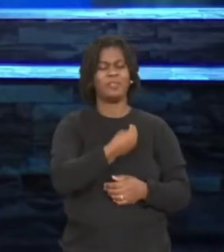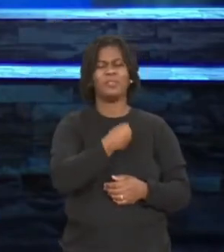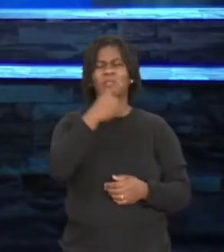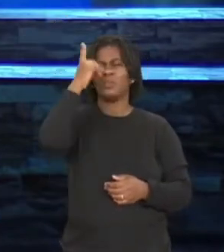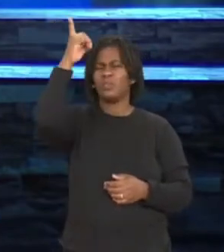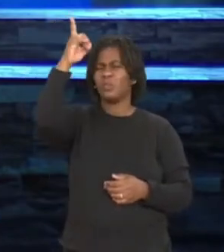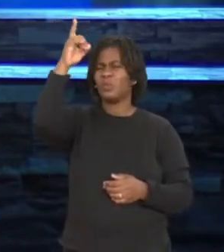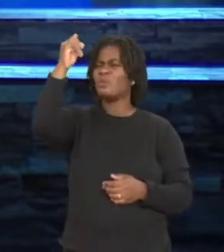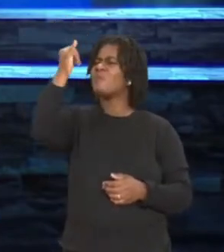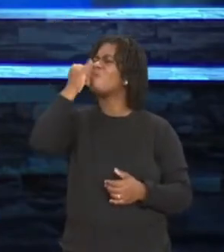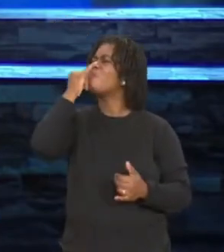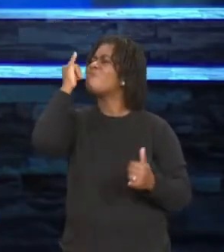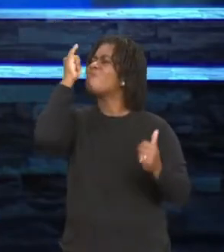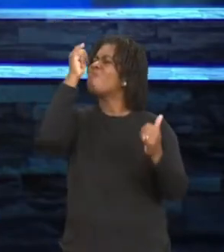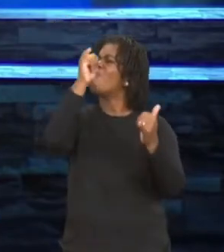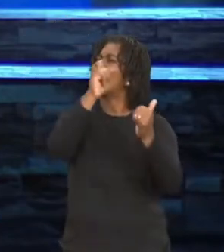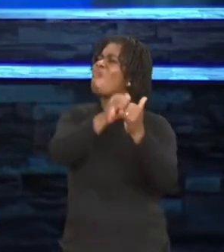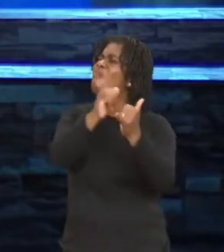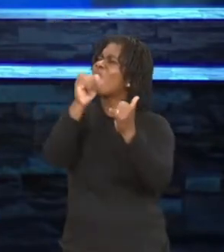Perdoa, Pai.